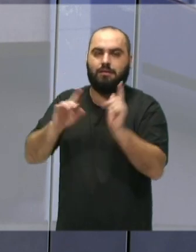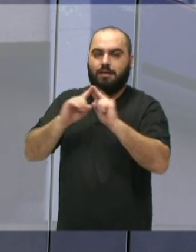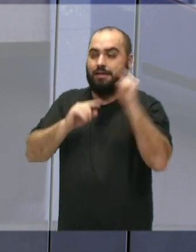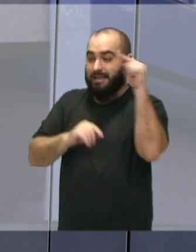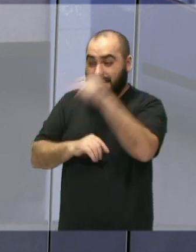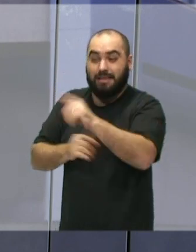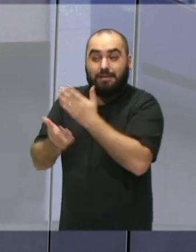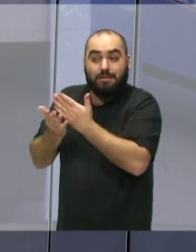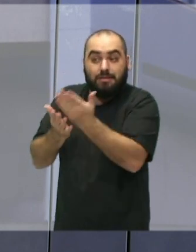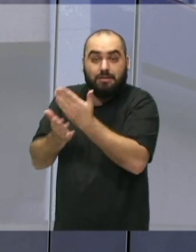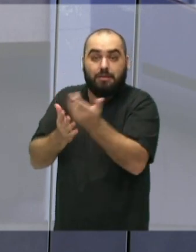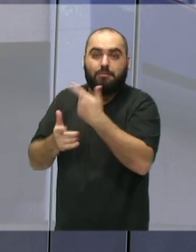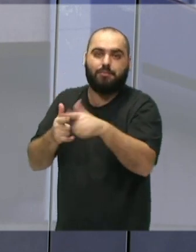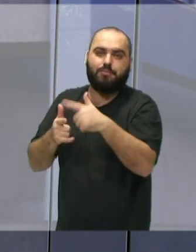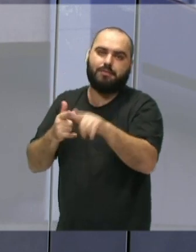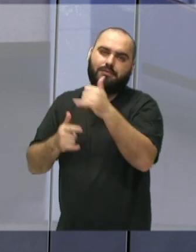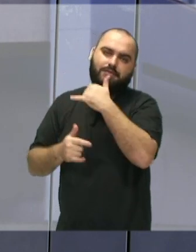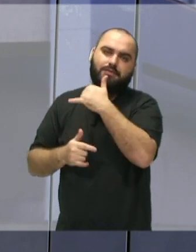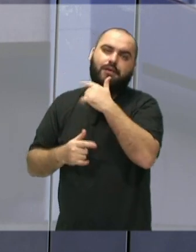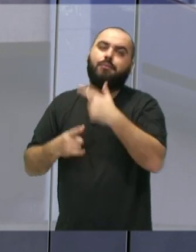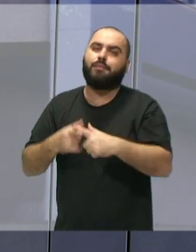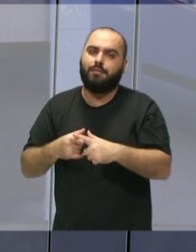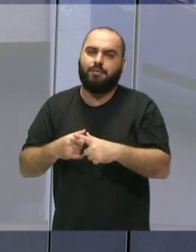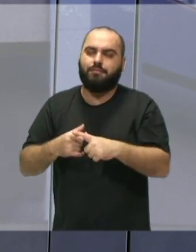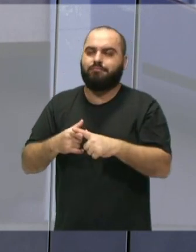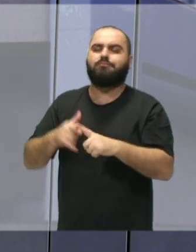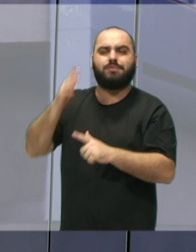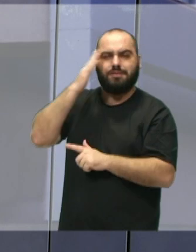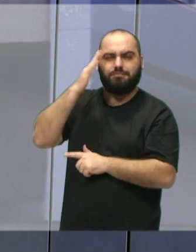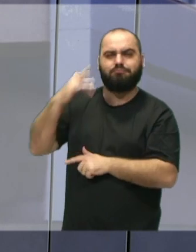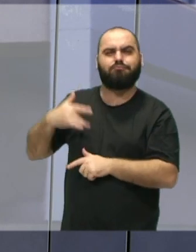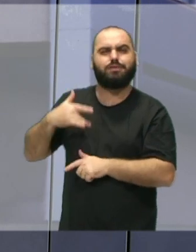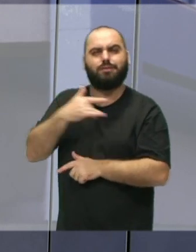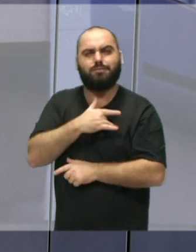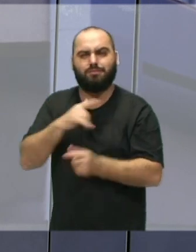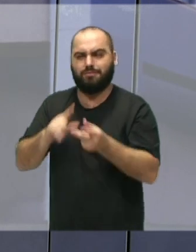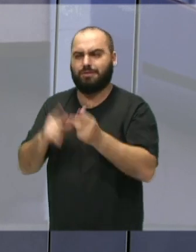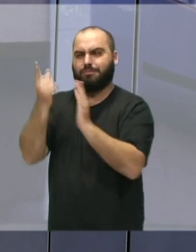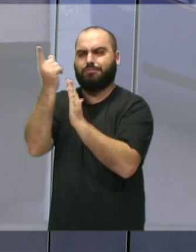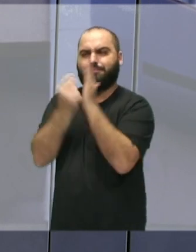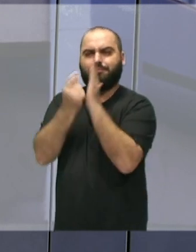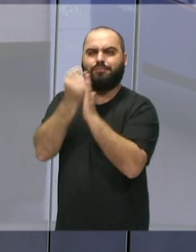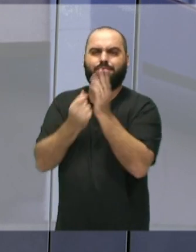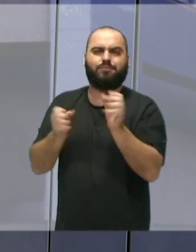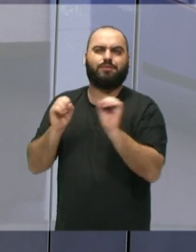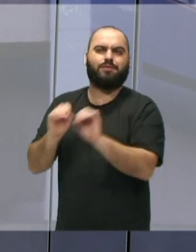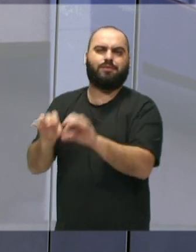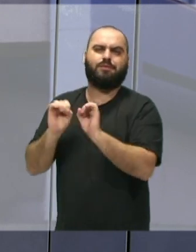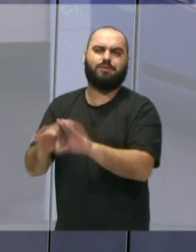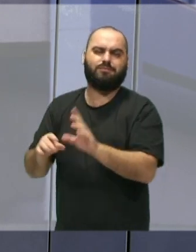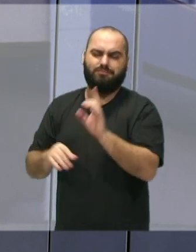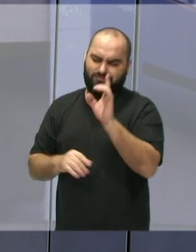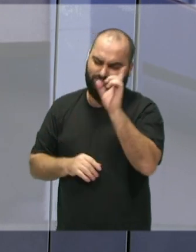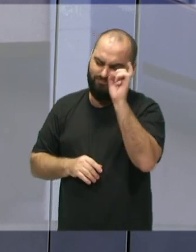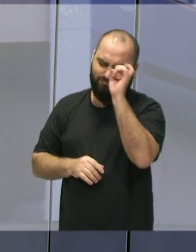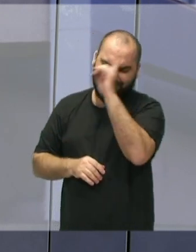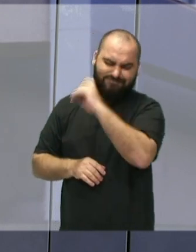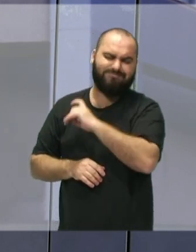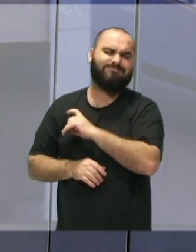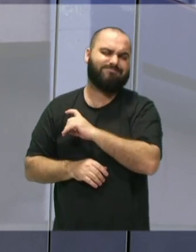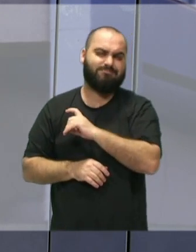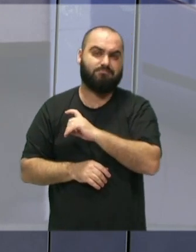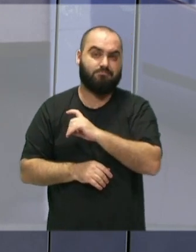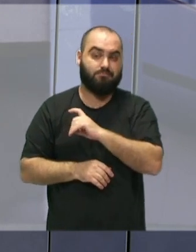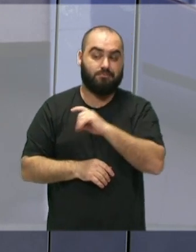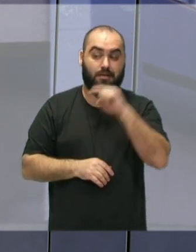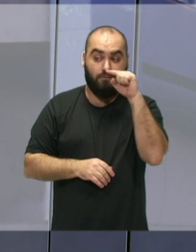iceberg. Infelizmente, porque mexer na saúde, mexer no orçamento da educação é algo muito dolorido. E nesse caso foi feito os